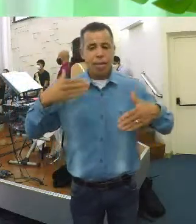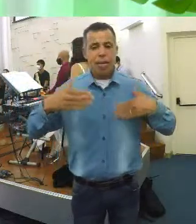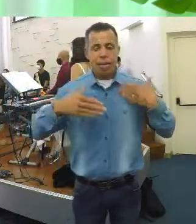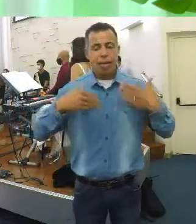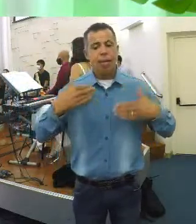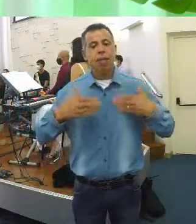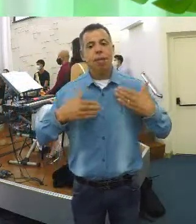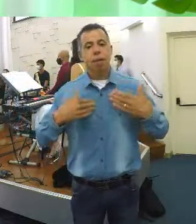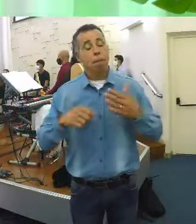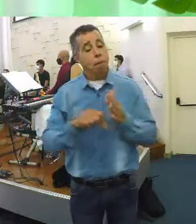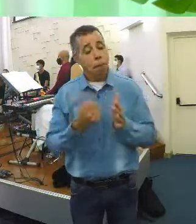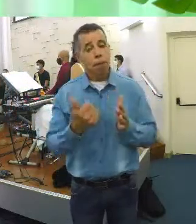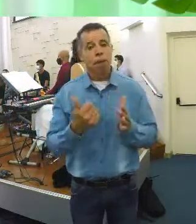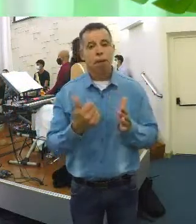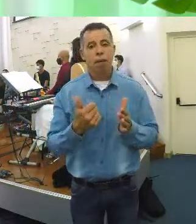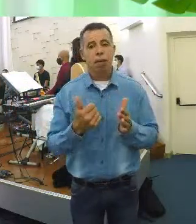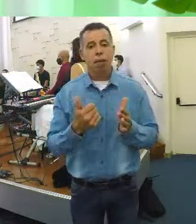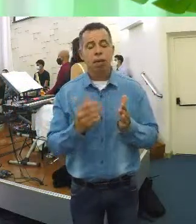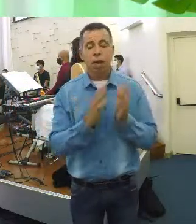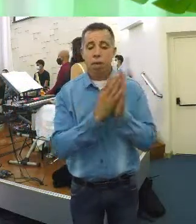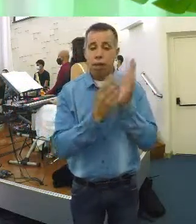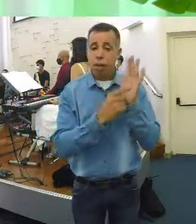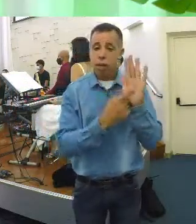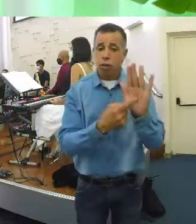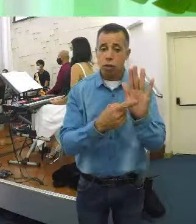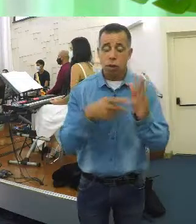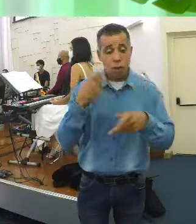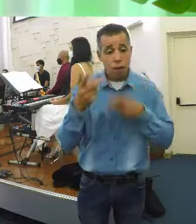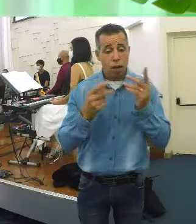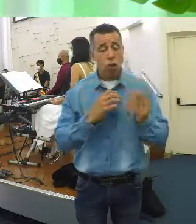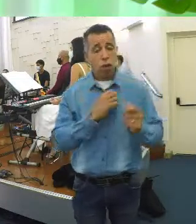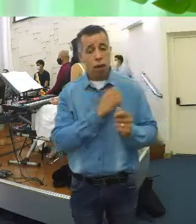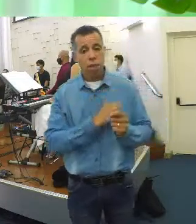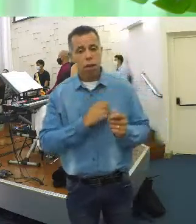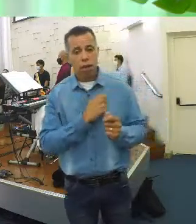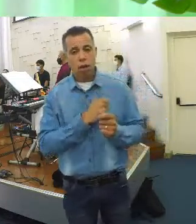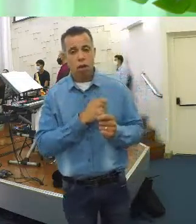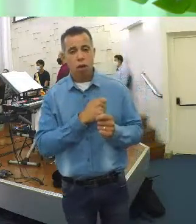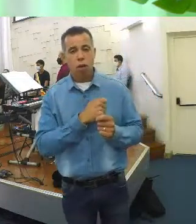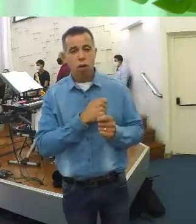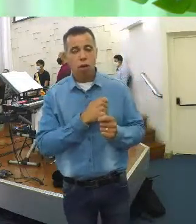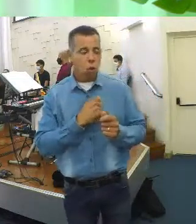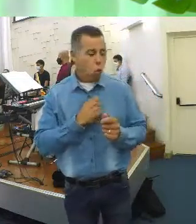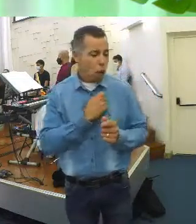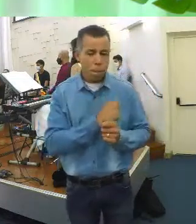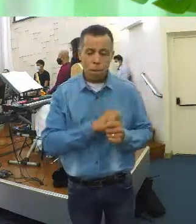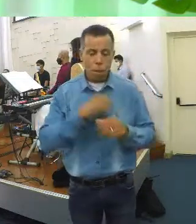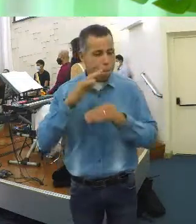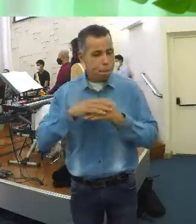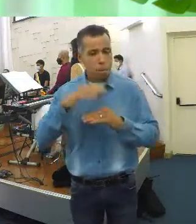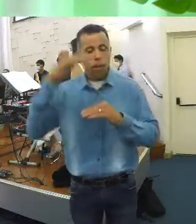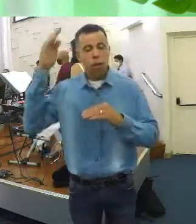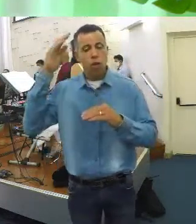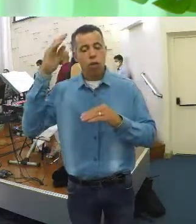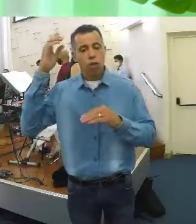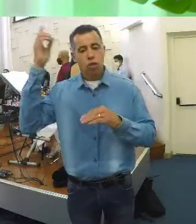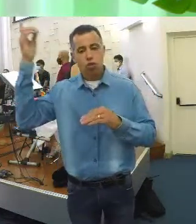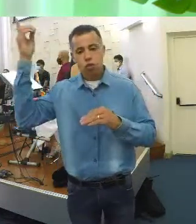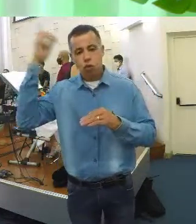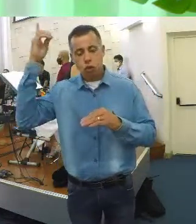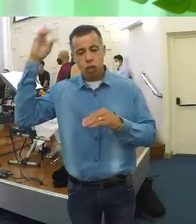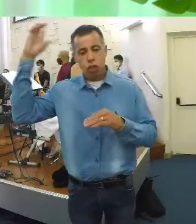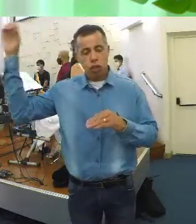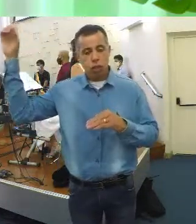que, primeiramente, a palavra do Senhor nos fala do amor, o maior de todos os dons de Deus. E logo